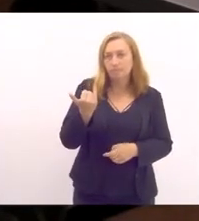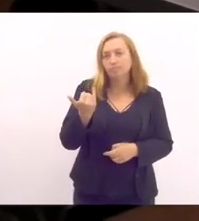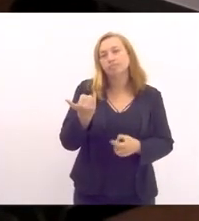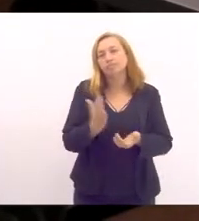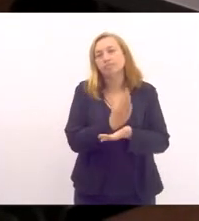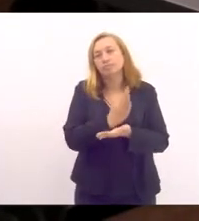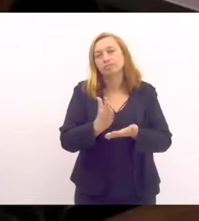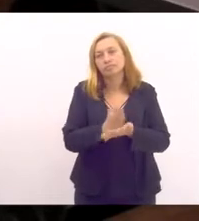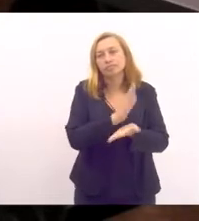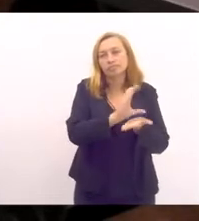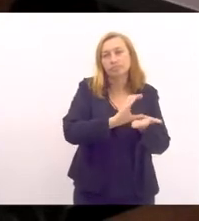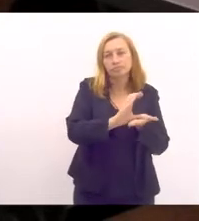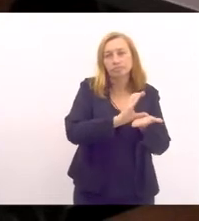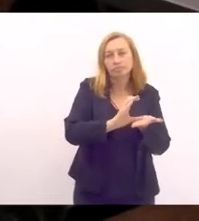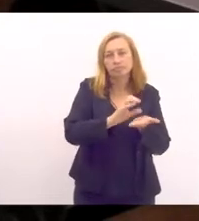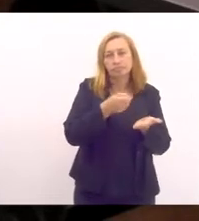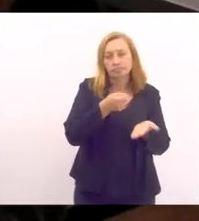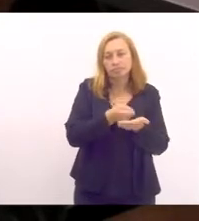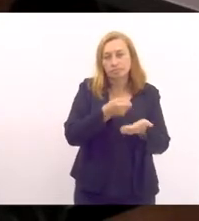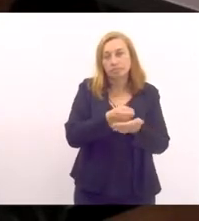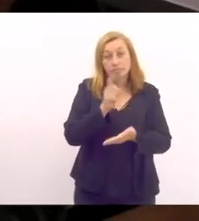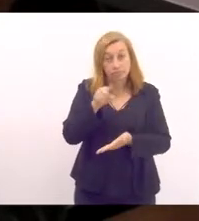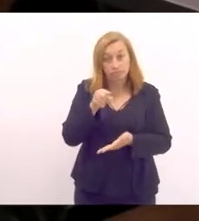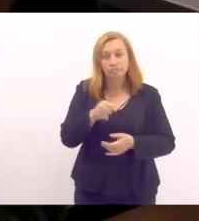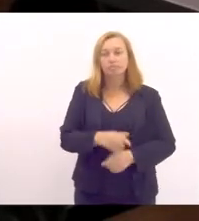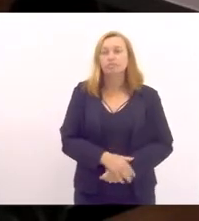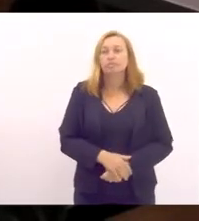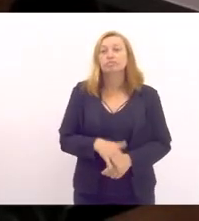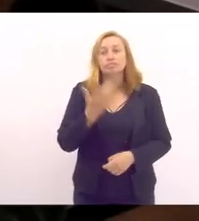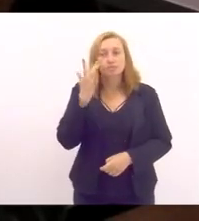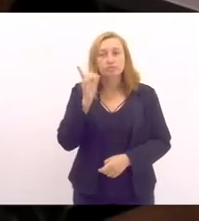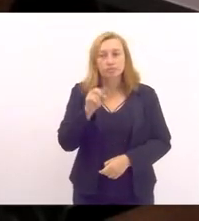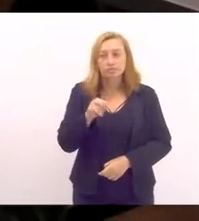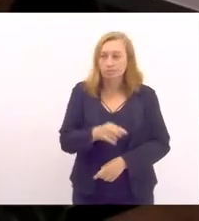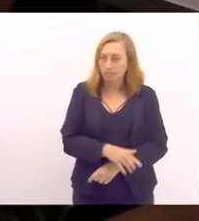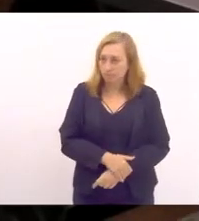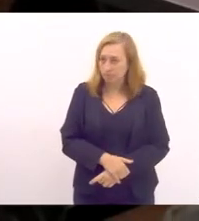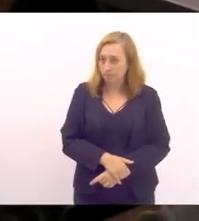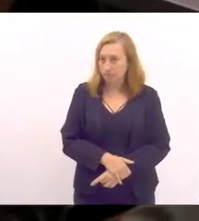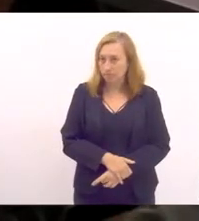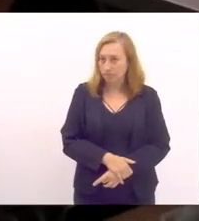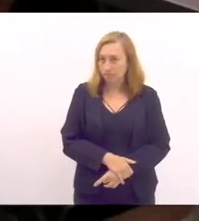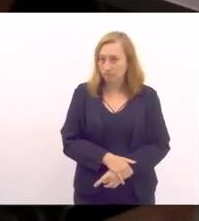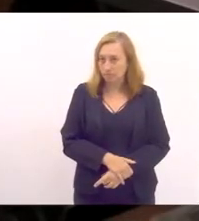alguns conselhos ela, inclusive, é exigida, né? Então, acho que é isso.